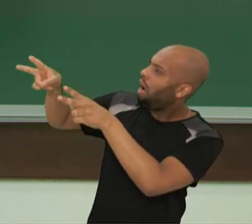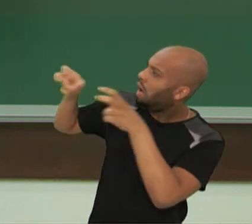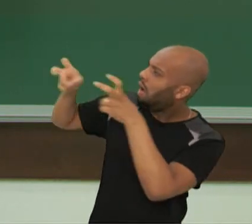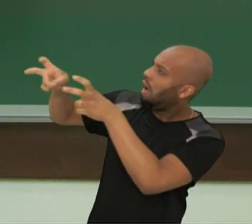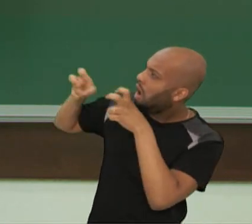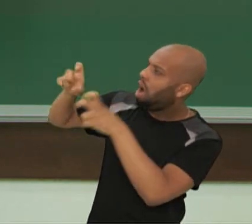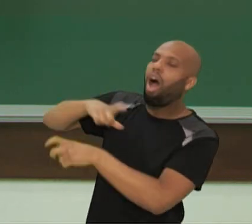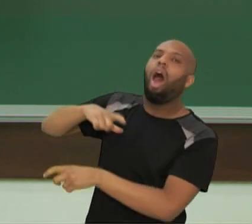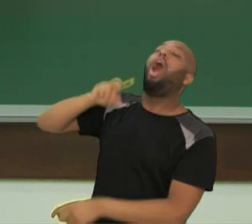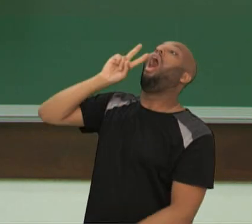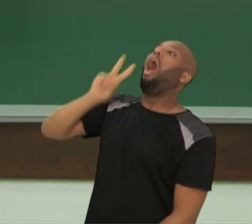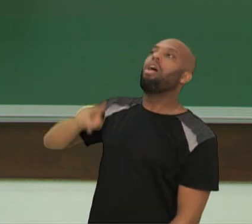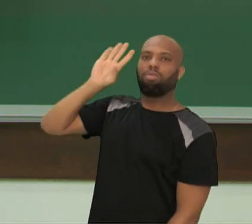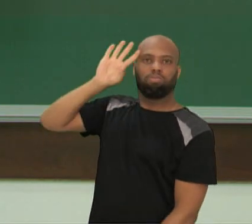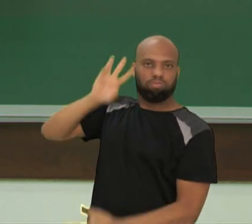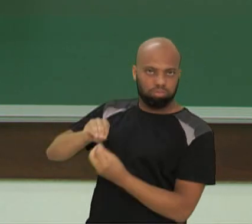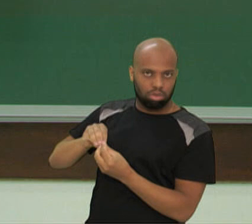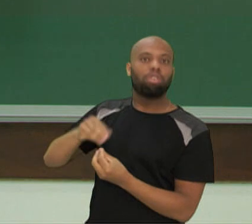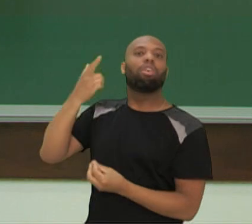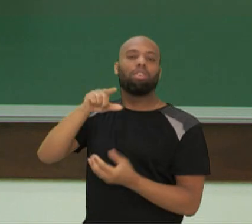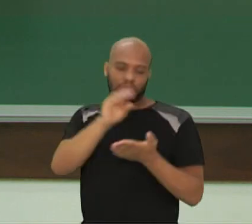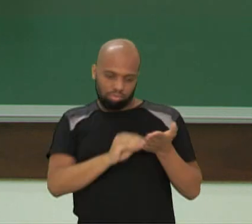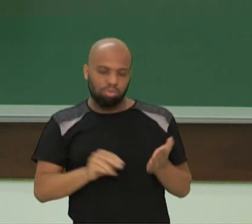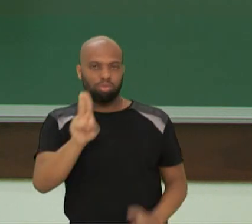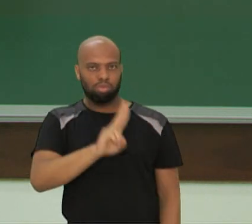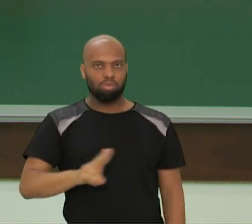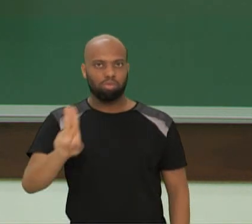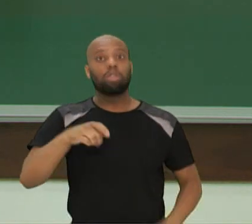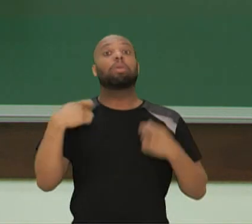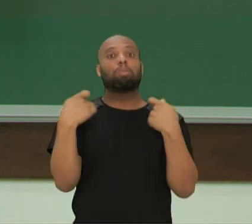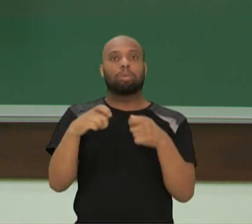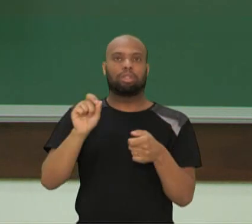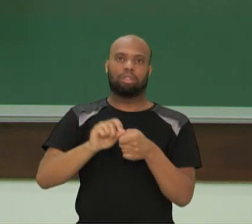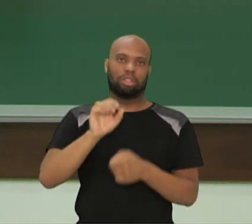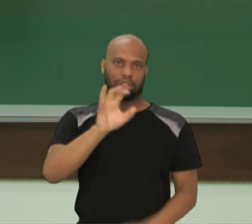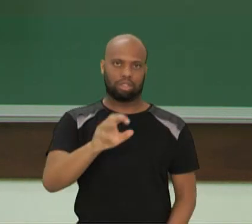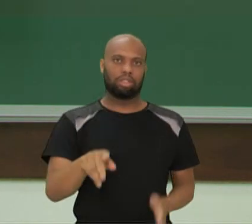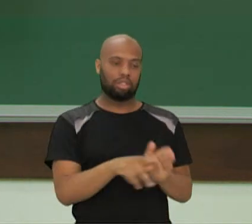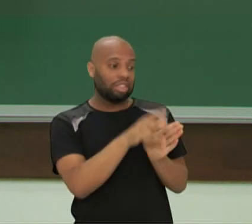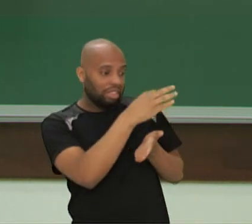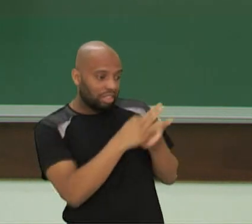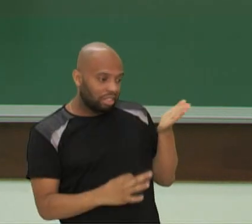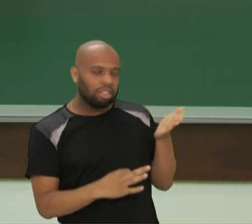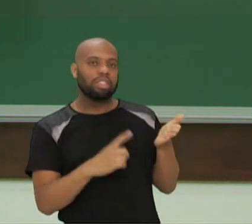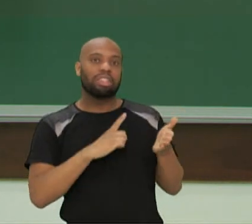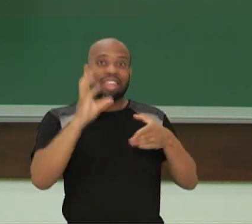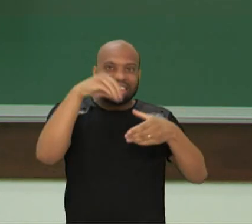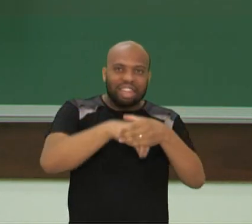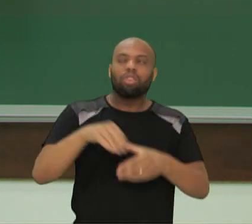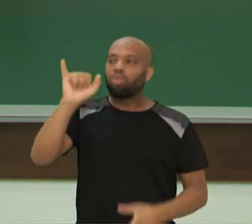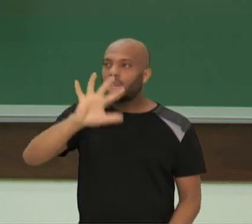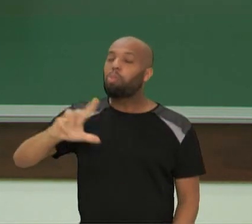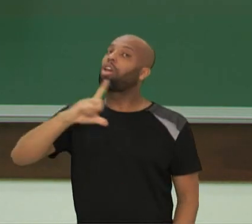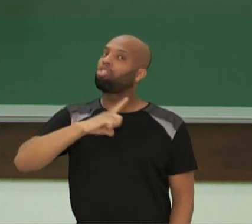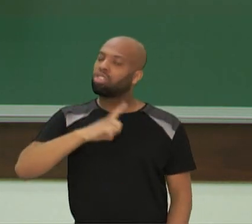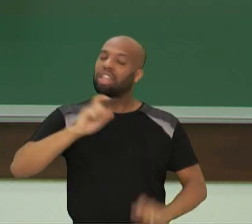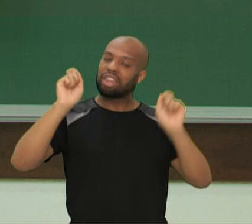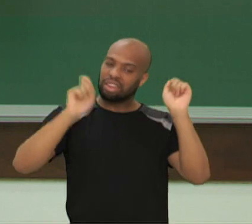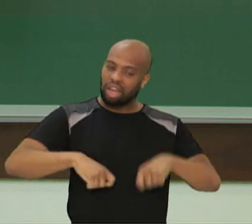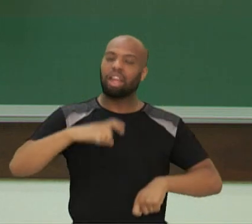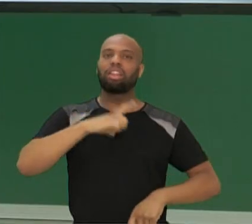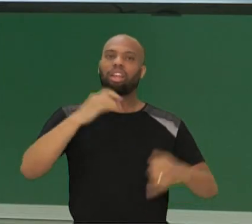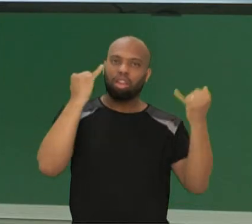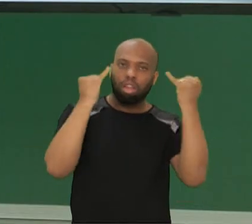da leitura dessa figura. É muito importante aquela interpretação de um texto que está contido na figura, tá, gente? Por isso que eu coloquei